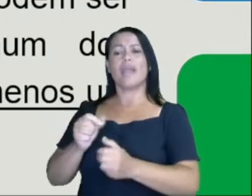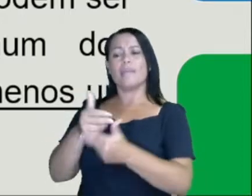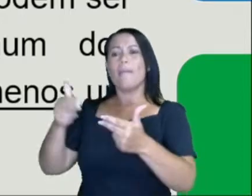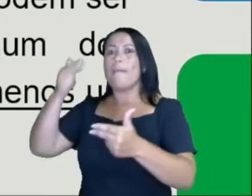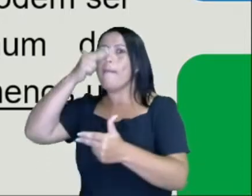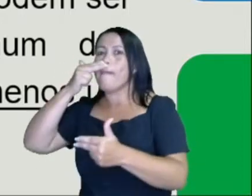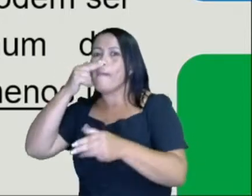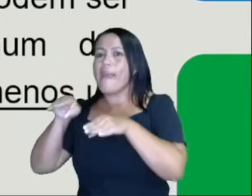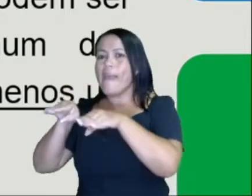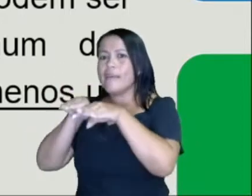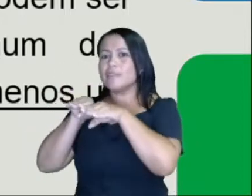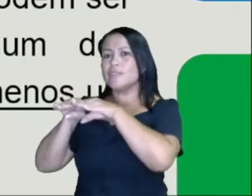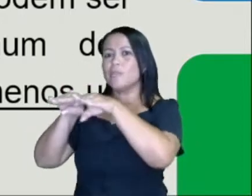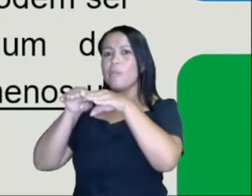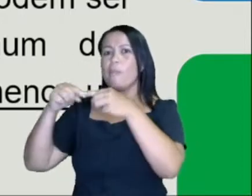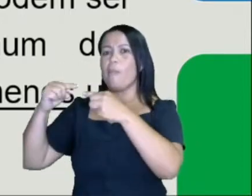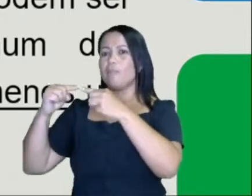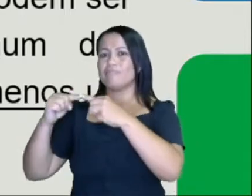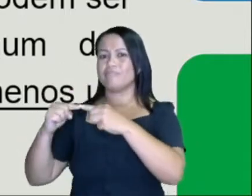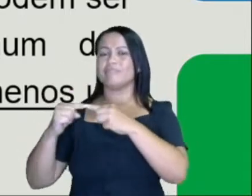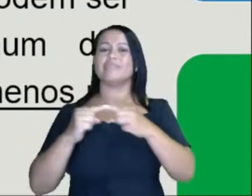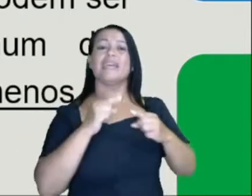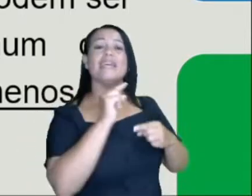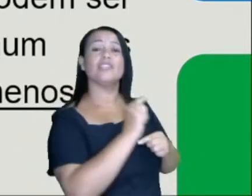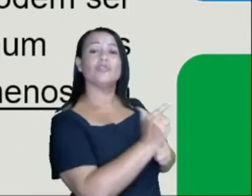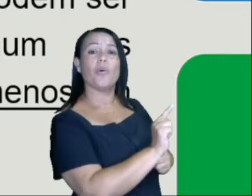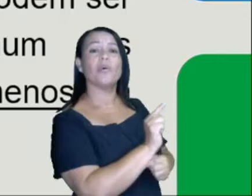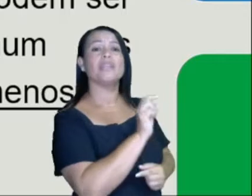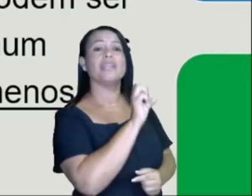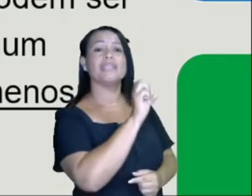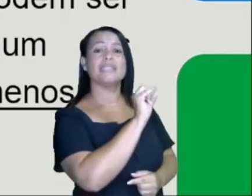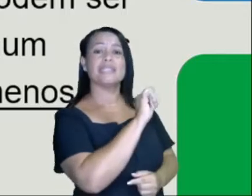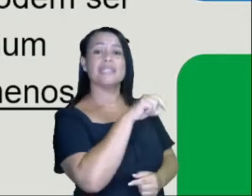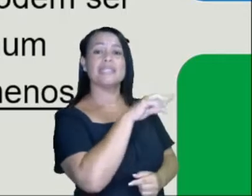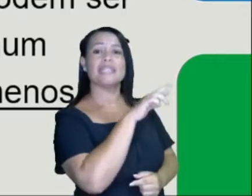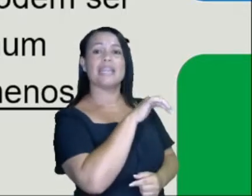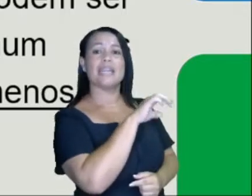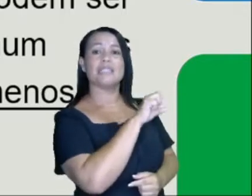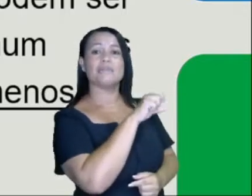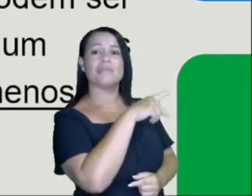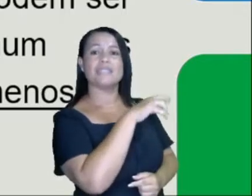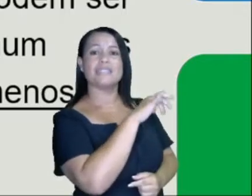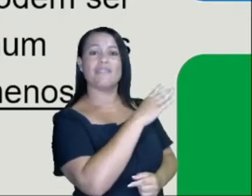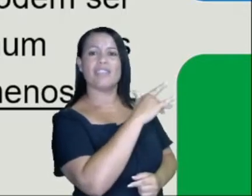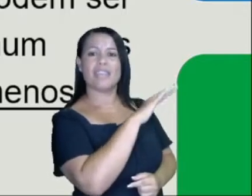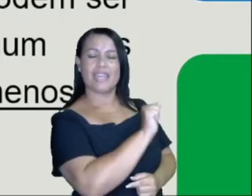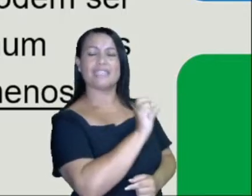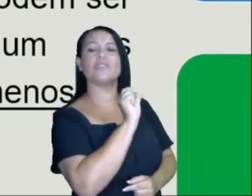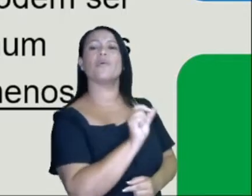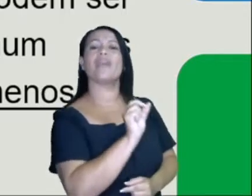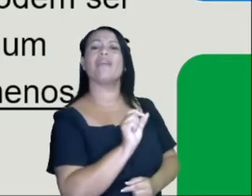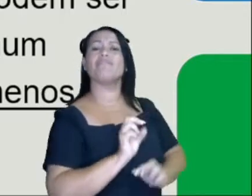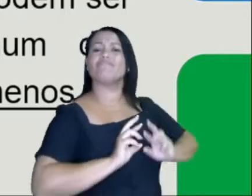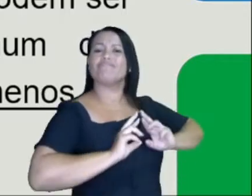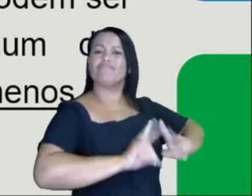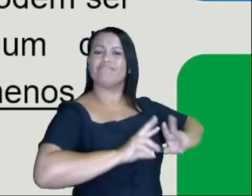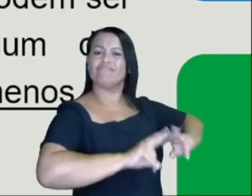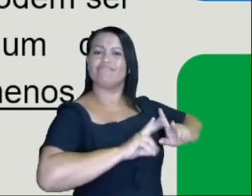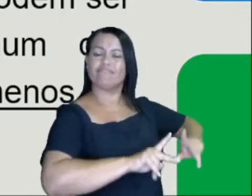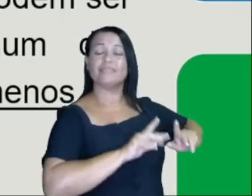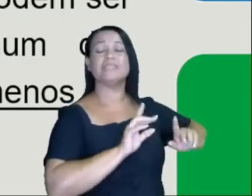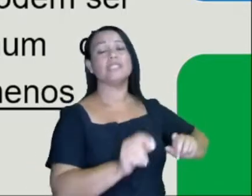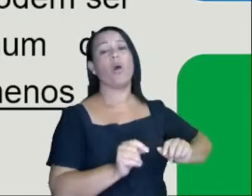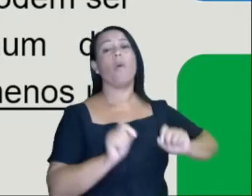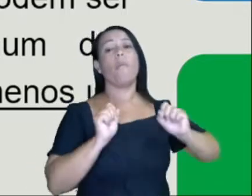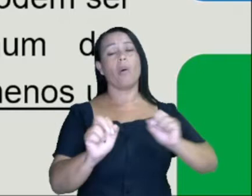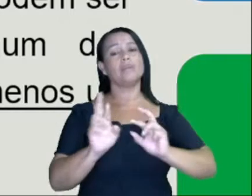E relações interespecíficas são seres de espécies diferentes. Essas relações podem